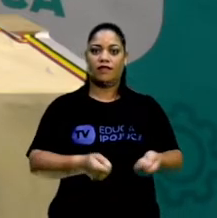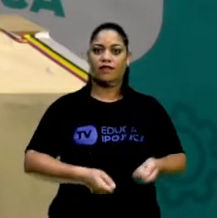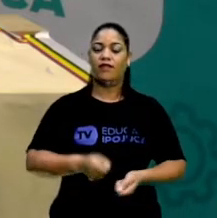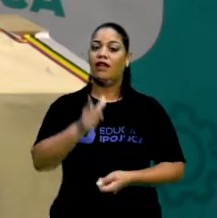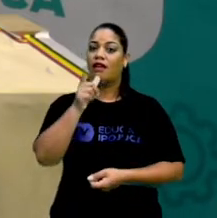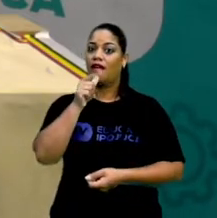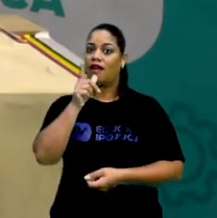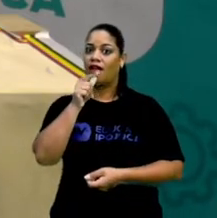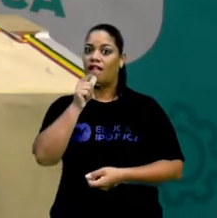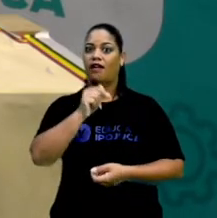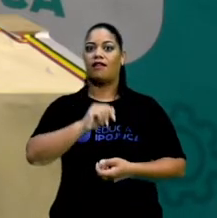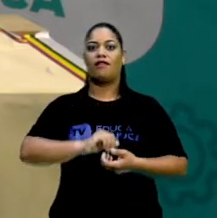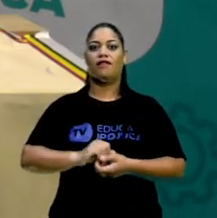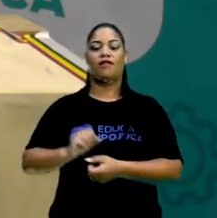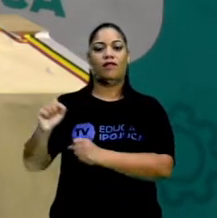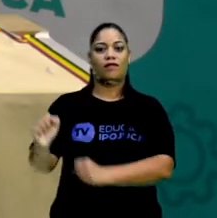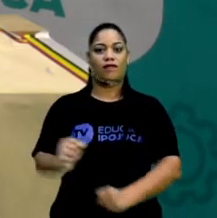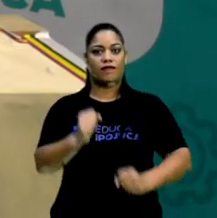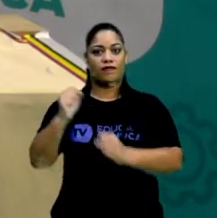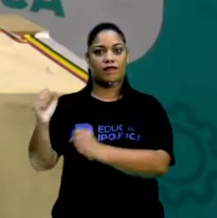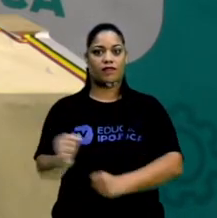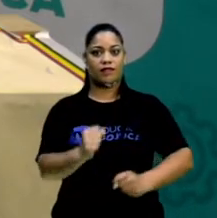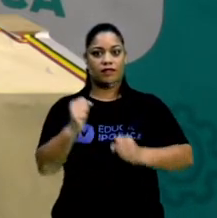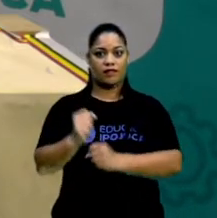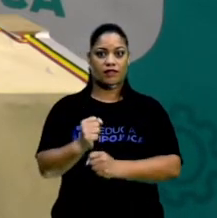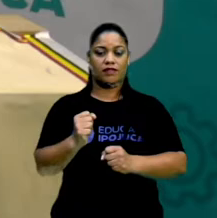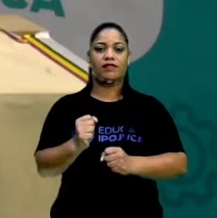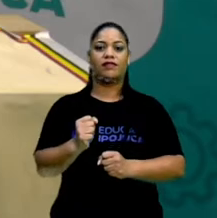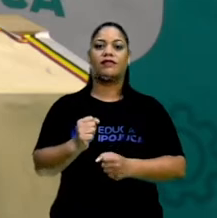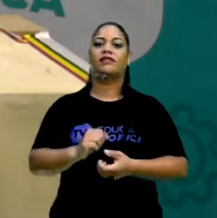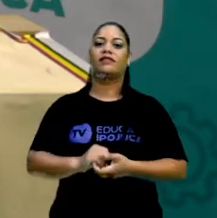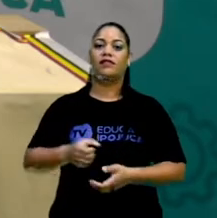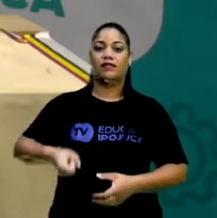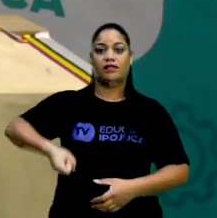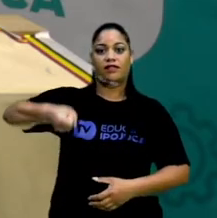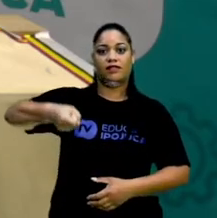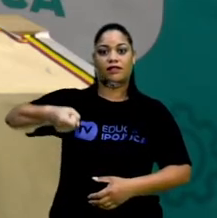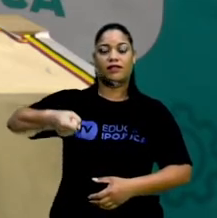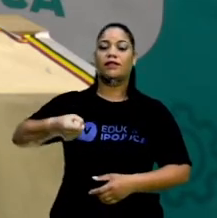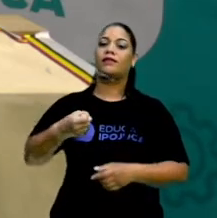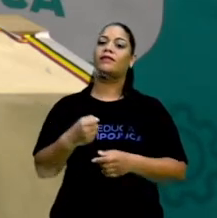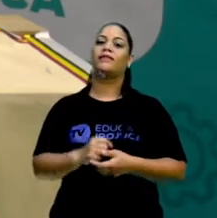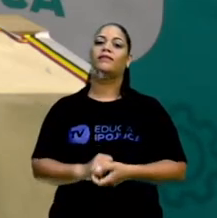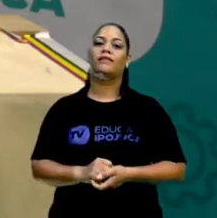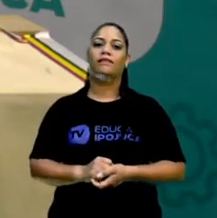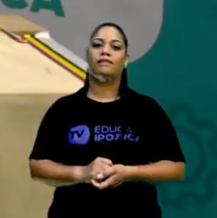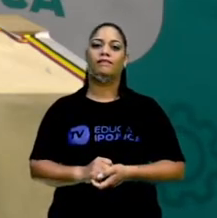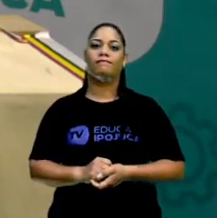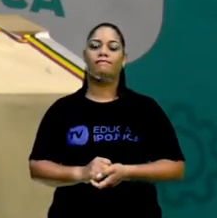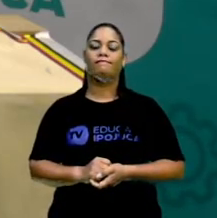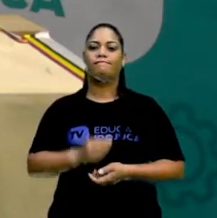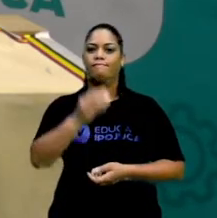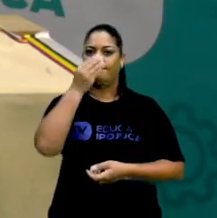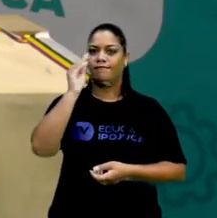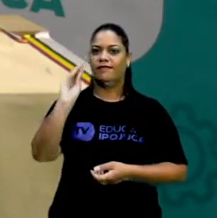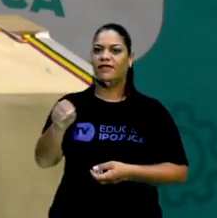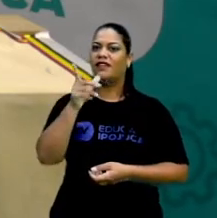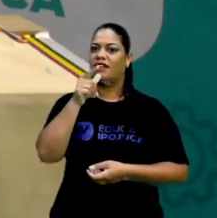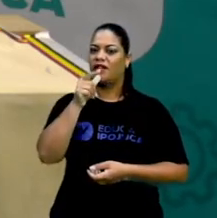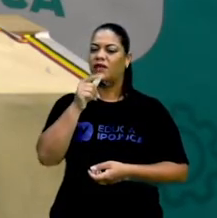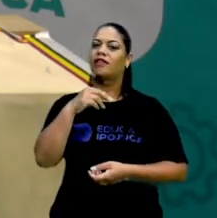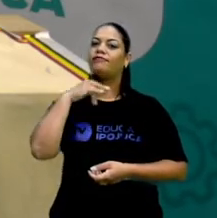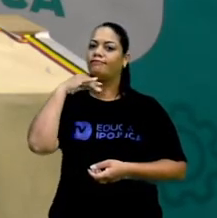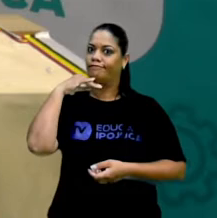use apenas vassoura e balde, pois desperdiça é uma bobeira.